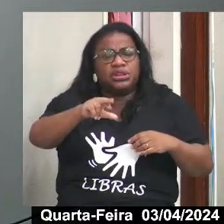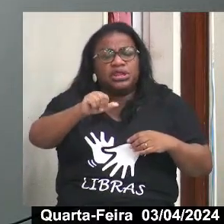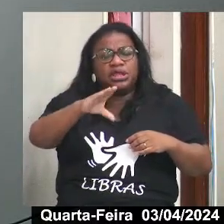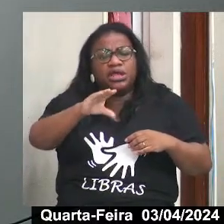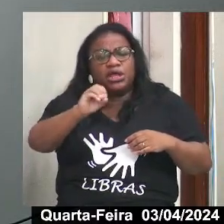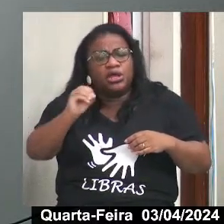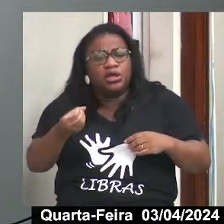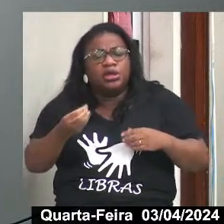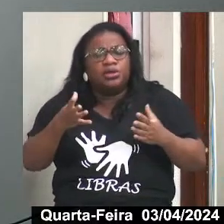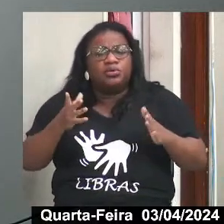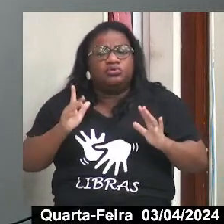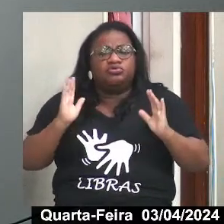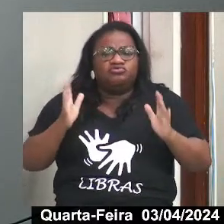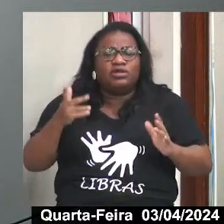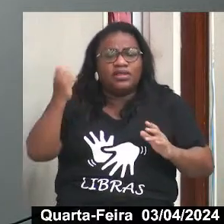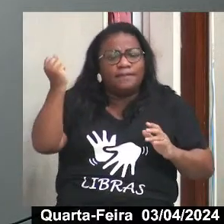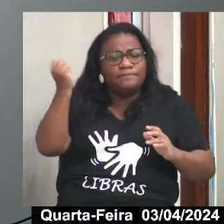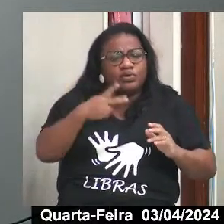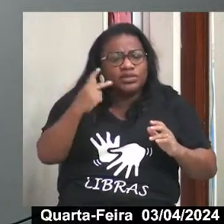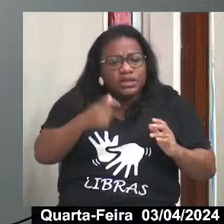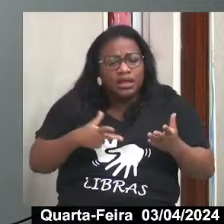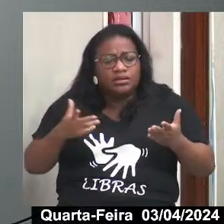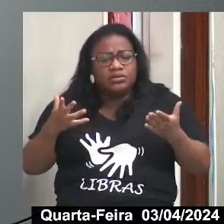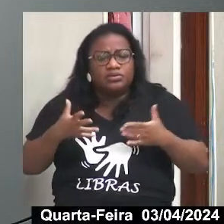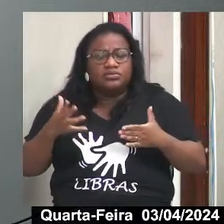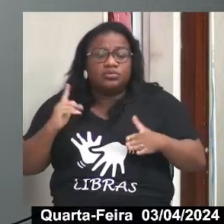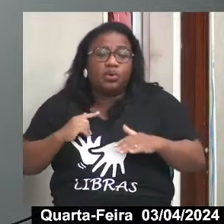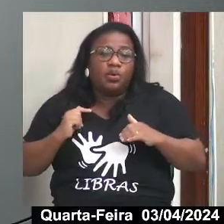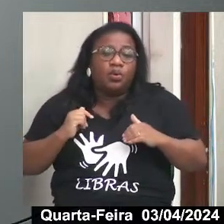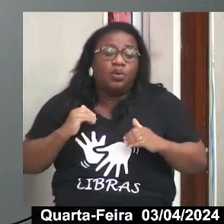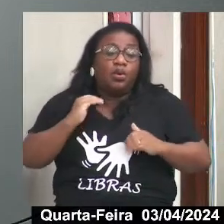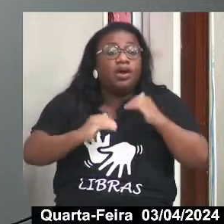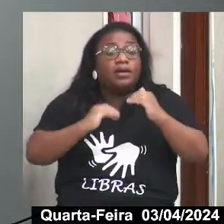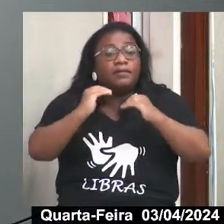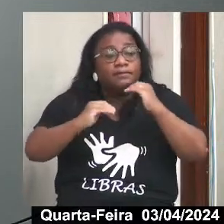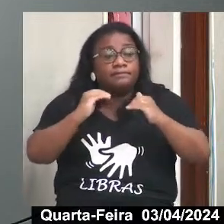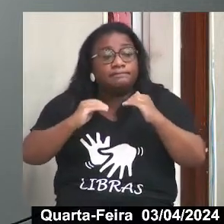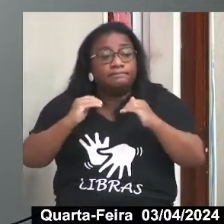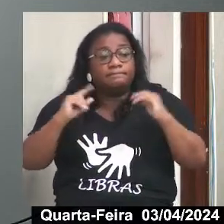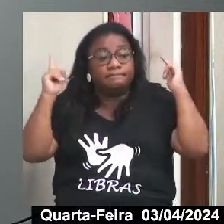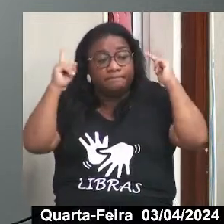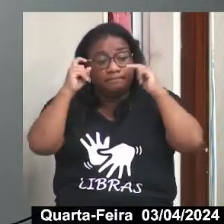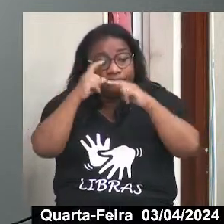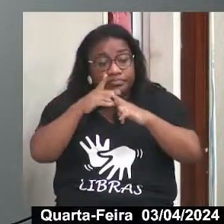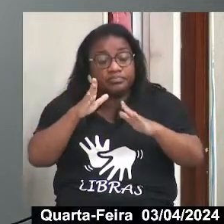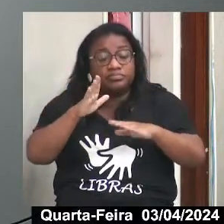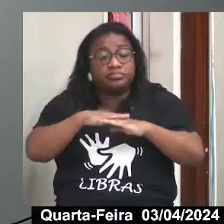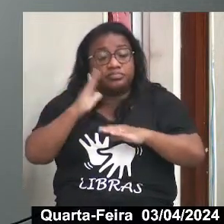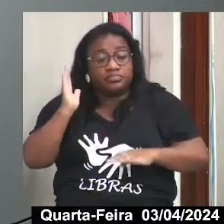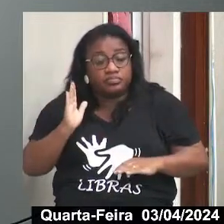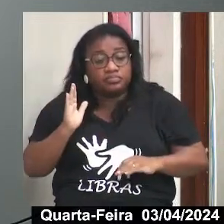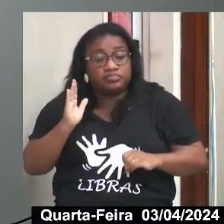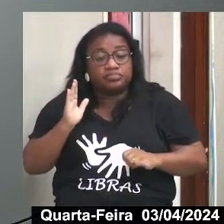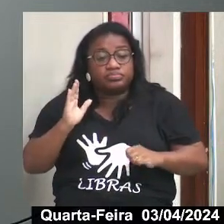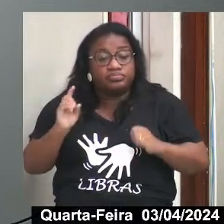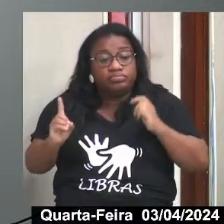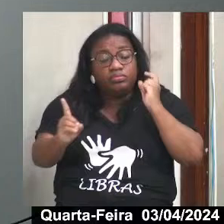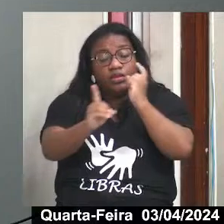se aposentou, abrimos concurso, não teve uma inscrição. Então, com o avanço dos casos, fica muito difícil,